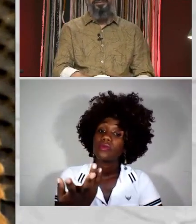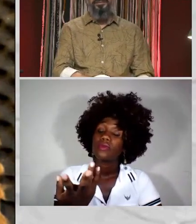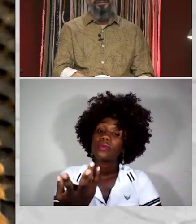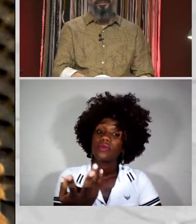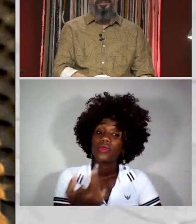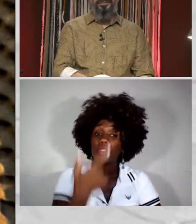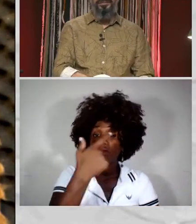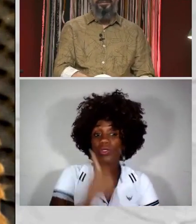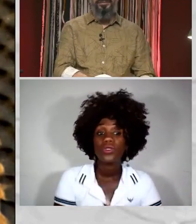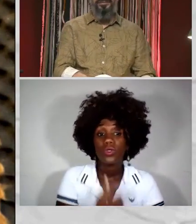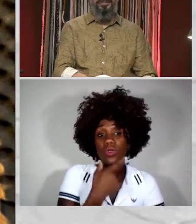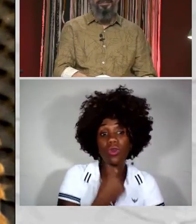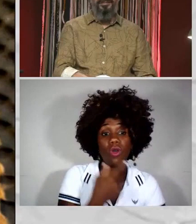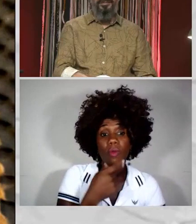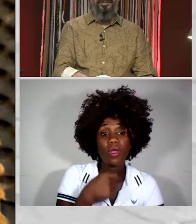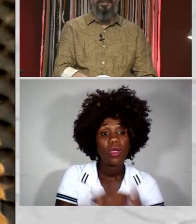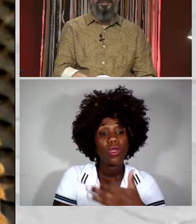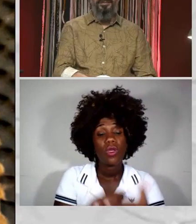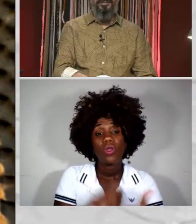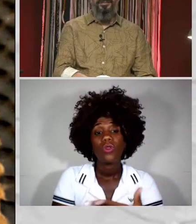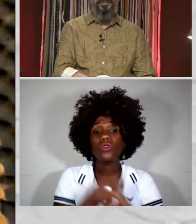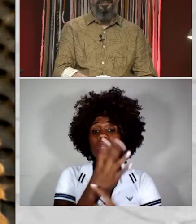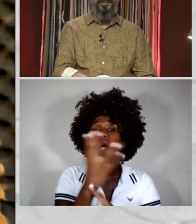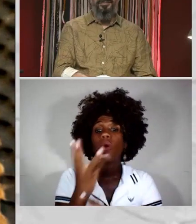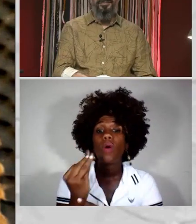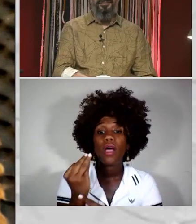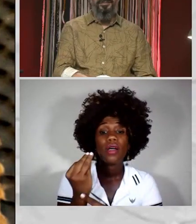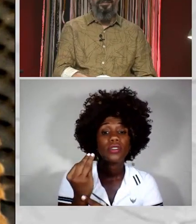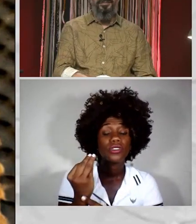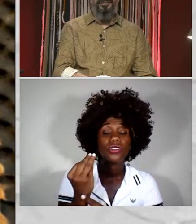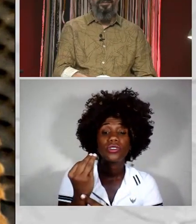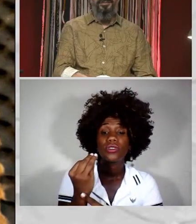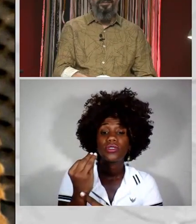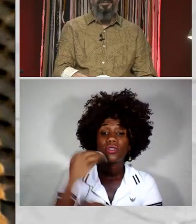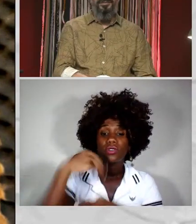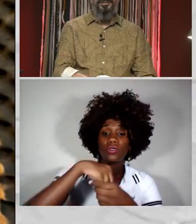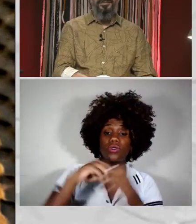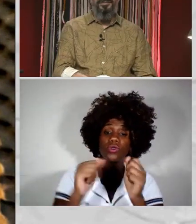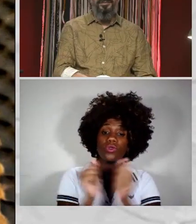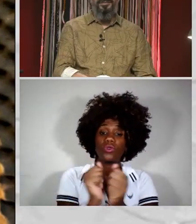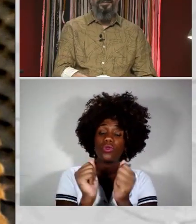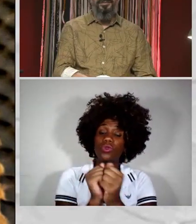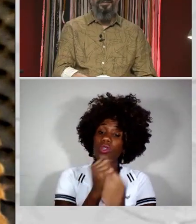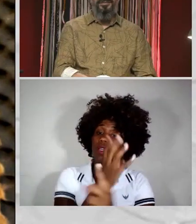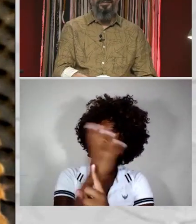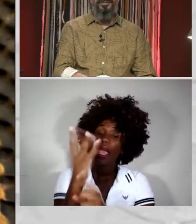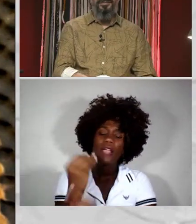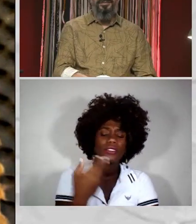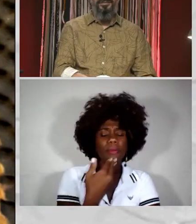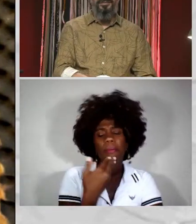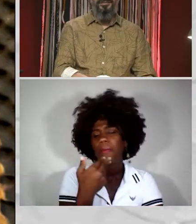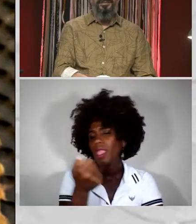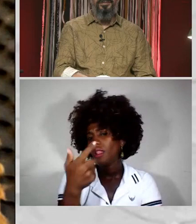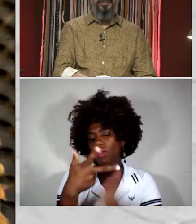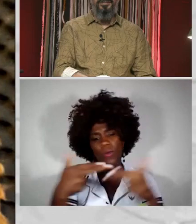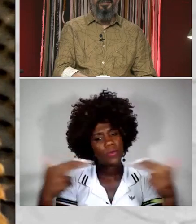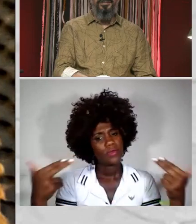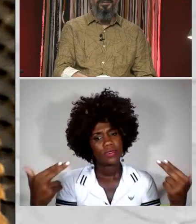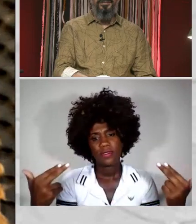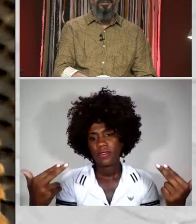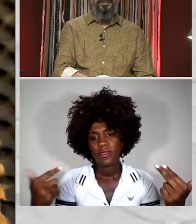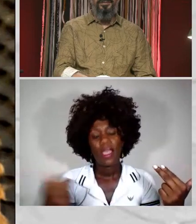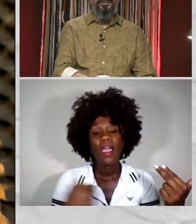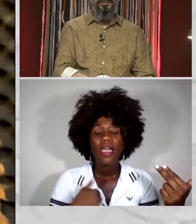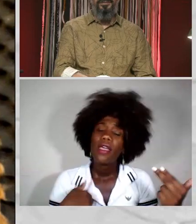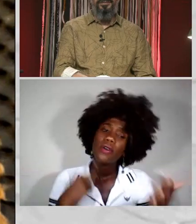De um cara que batalha com a arte e tendo a arte como a melhor coisa. Aliás, eu